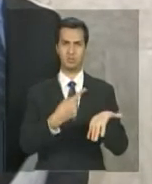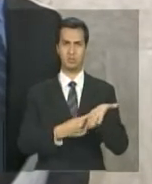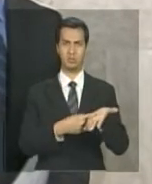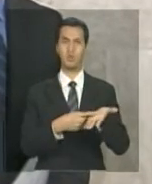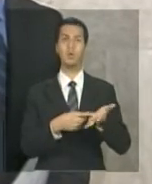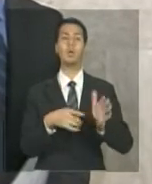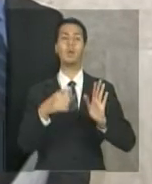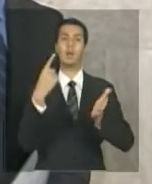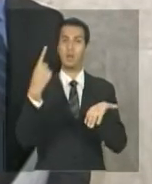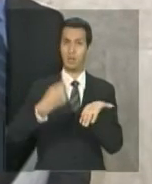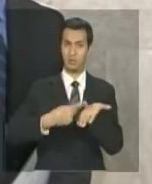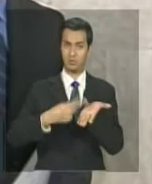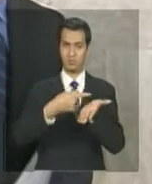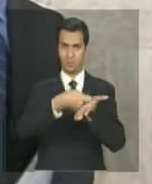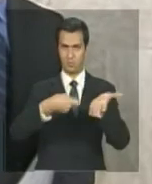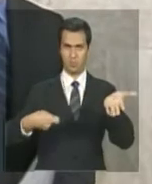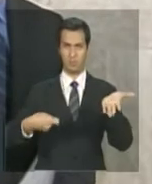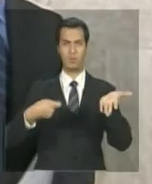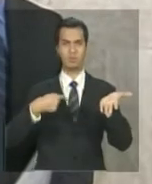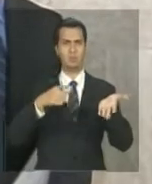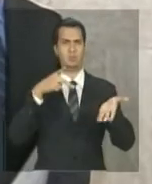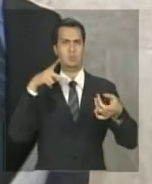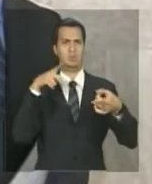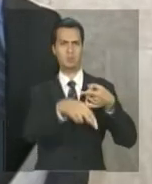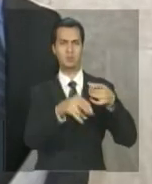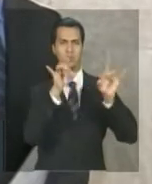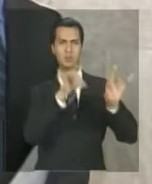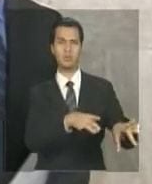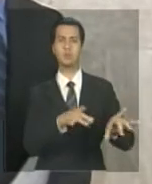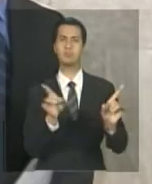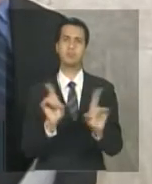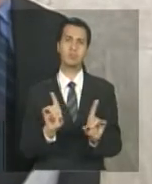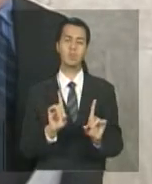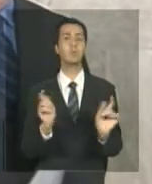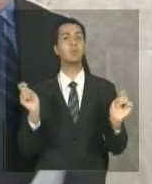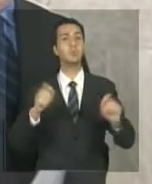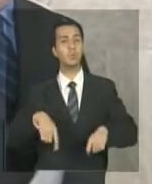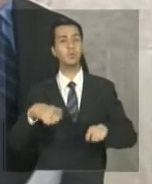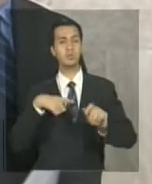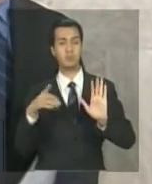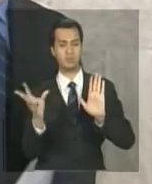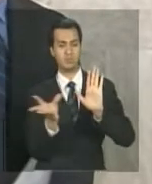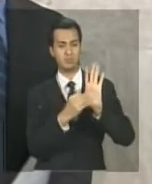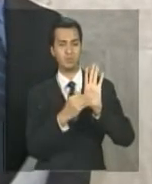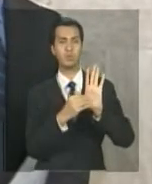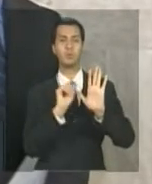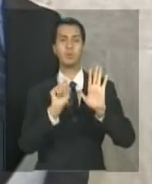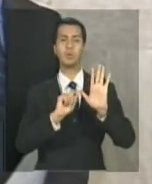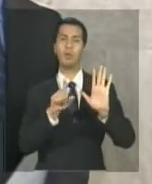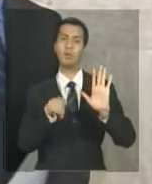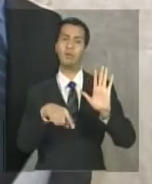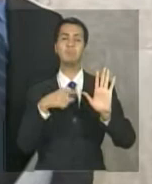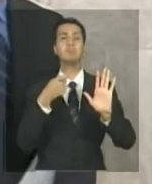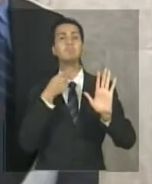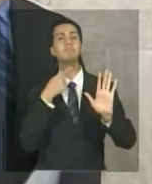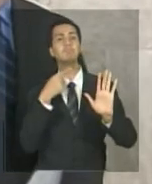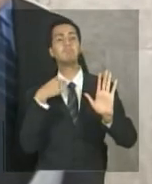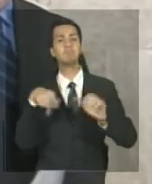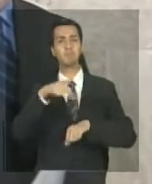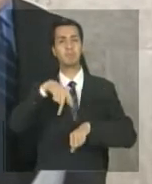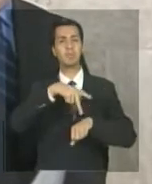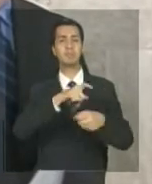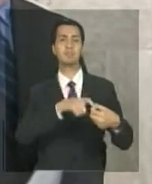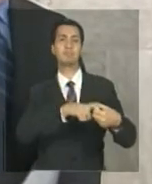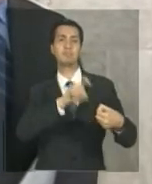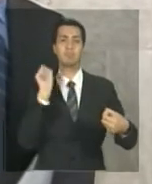ruptura de acordo, isso não se coloca. O que existe no acordo é uma cláusula de saída, está prevista no acordo, que pode ser utilizada